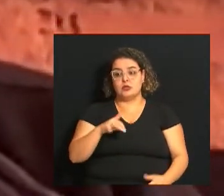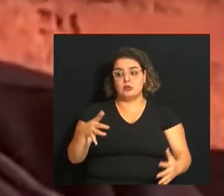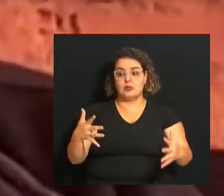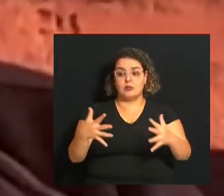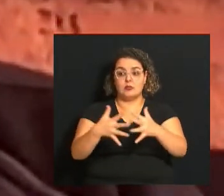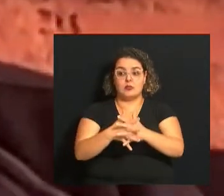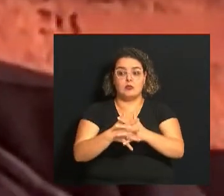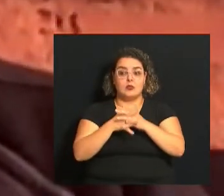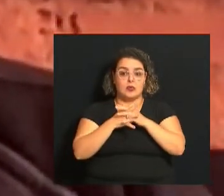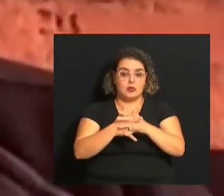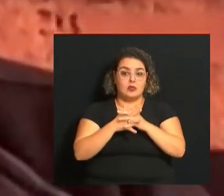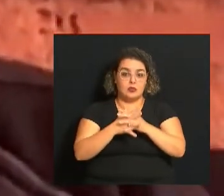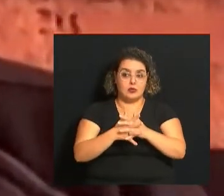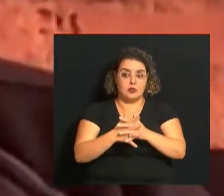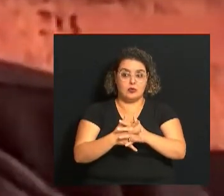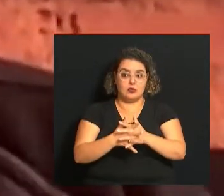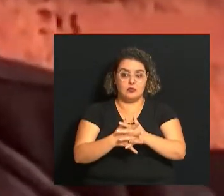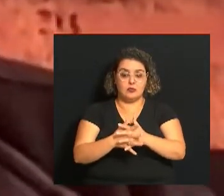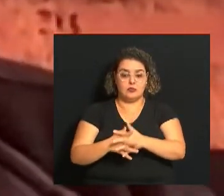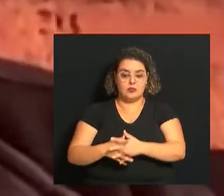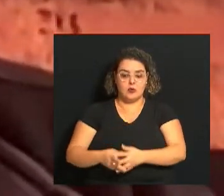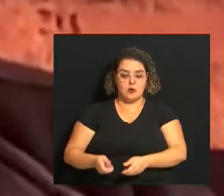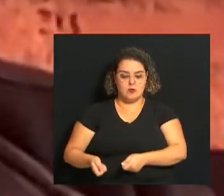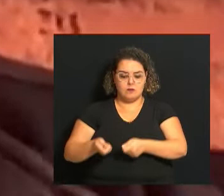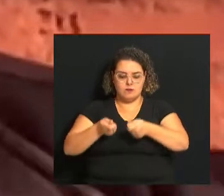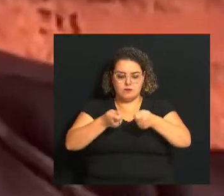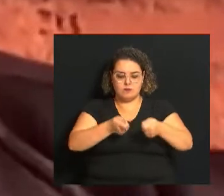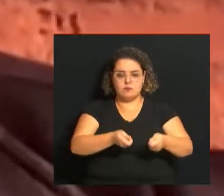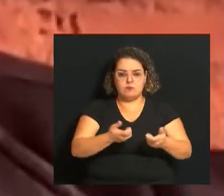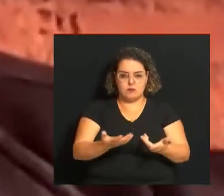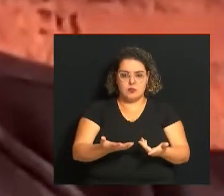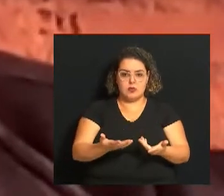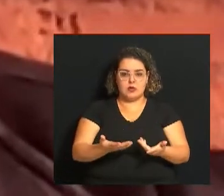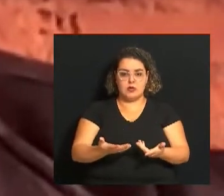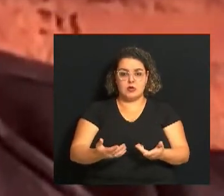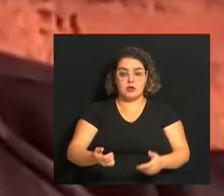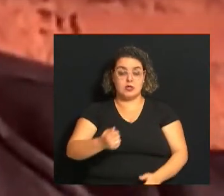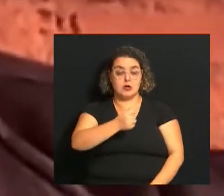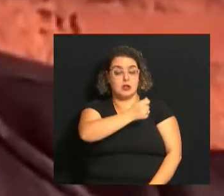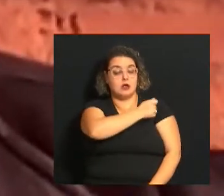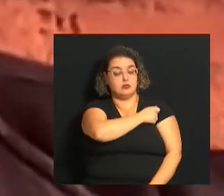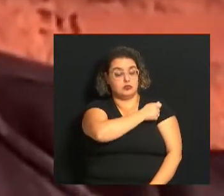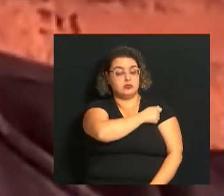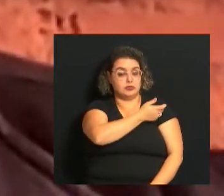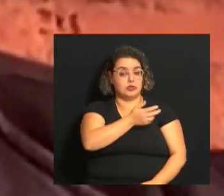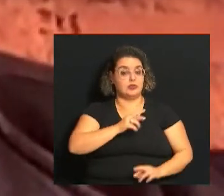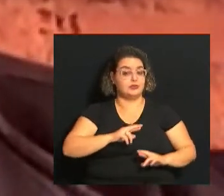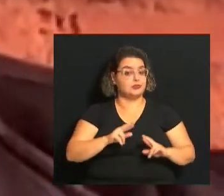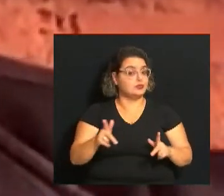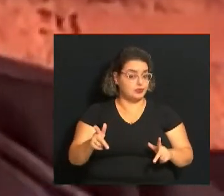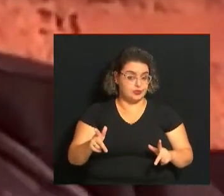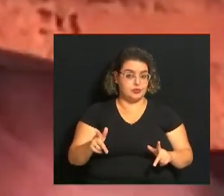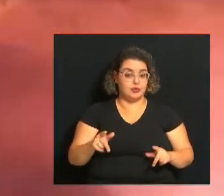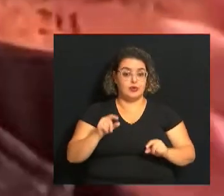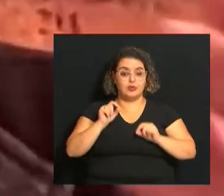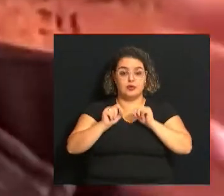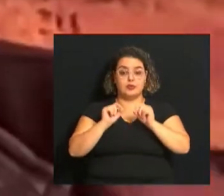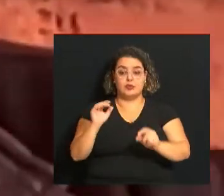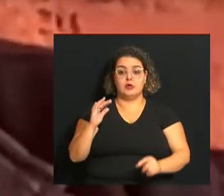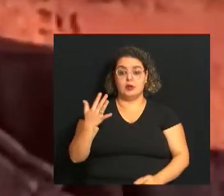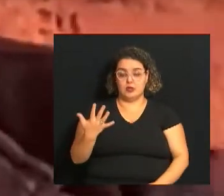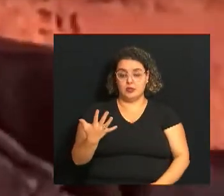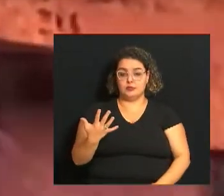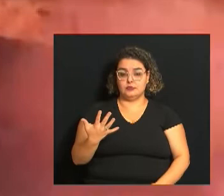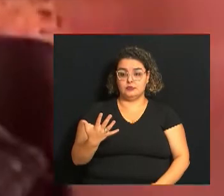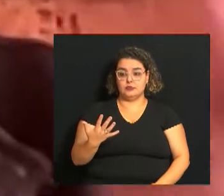entre o autoritarismo e a autoridade. Então, o que acontece? Se pede cada